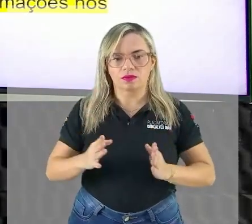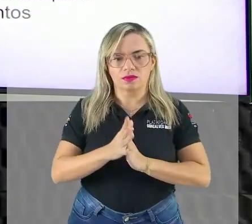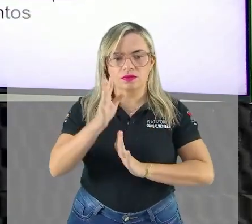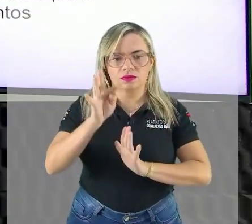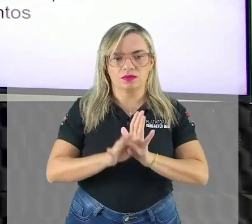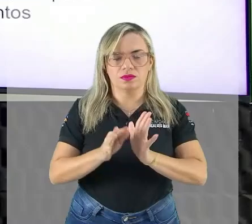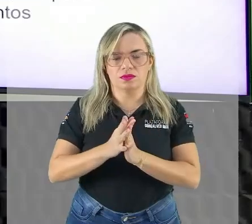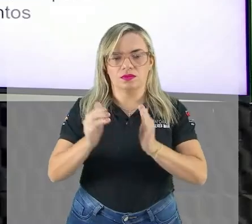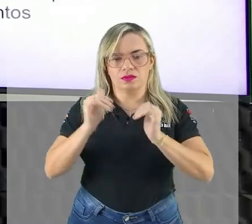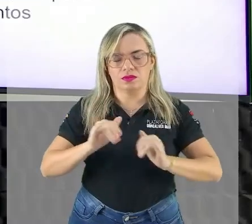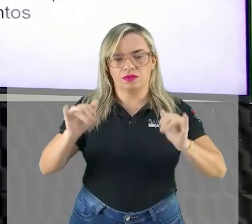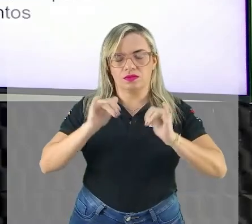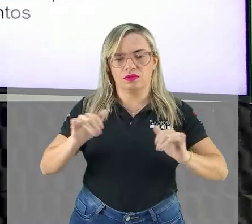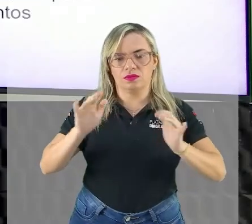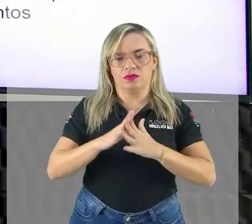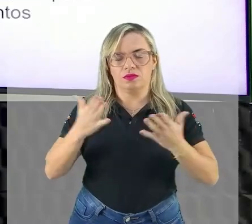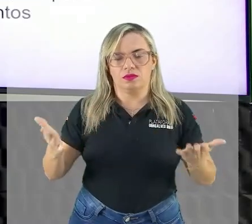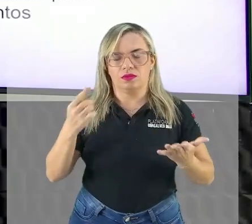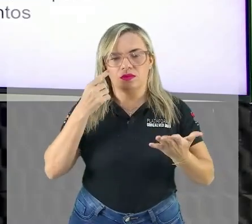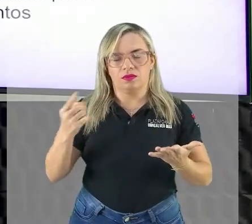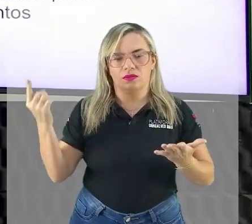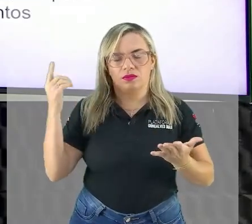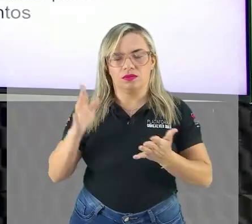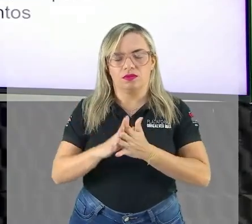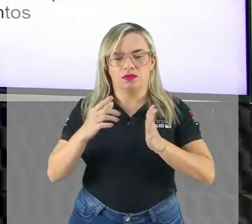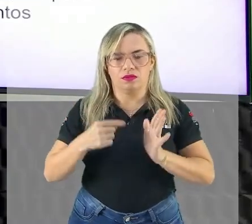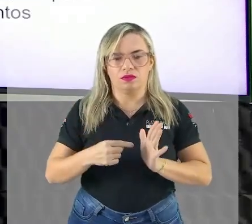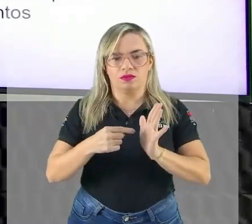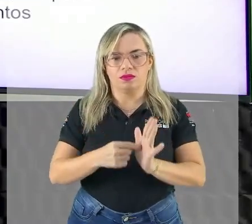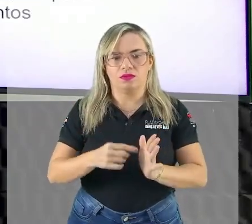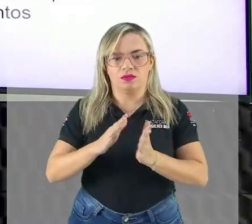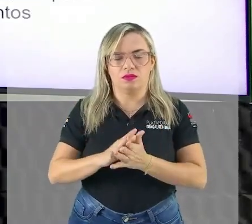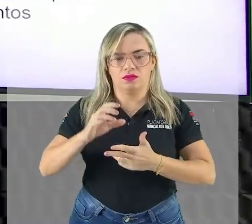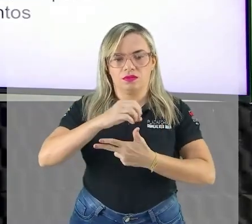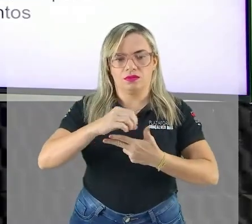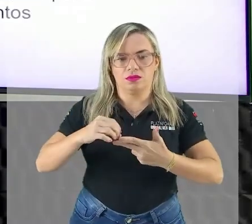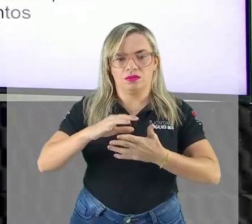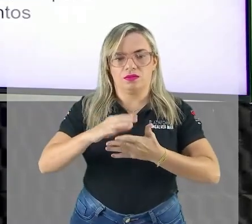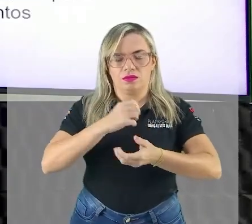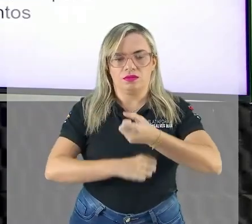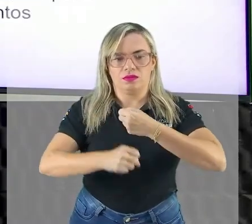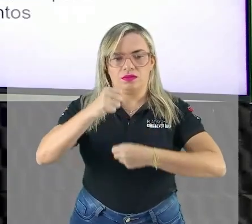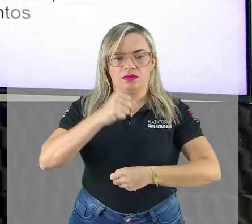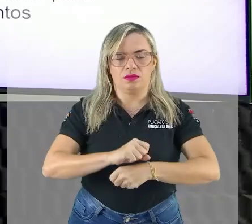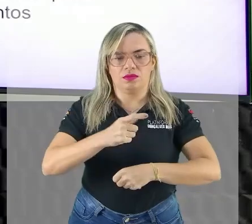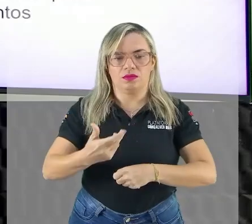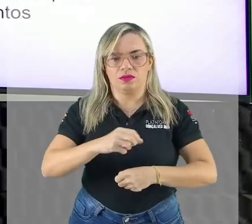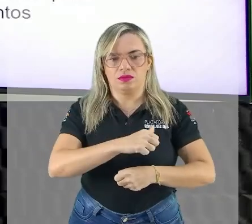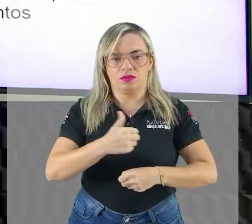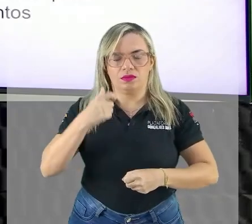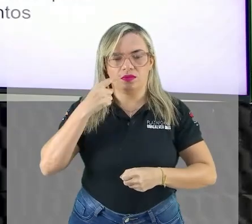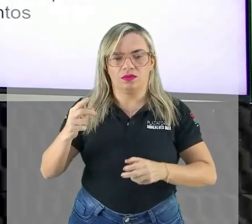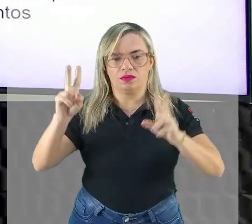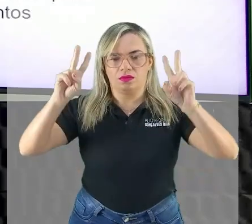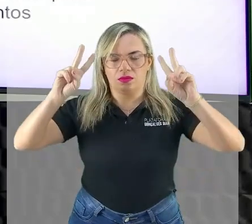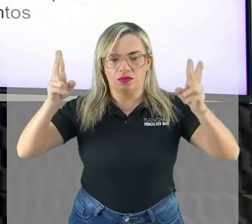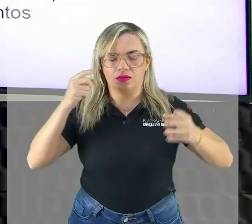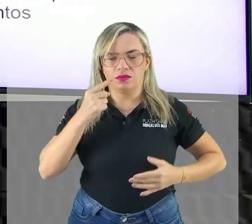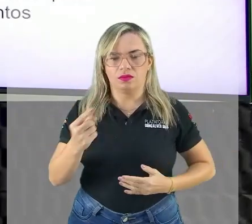texto informativo, e a gente vai trabalhar com o tema Enem 2021. O título do texto